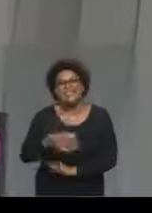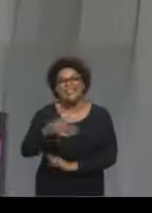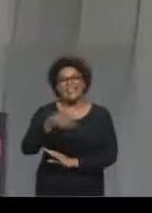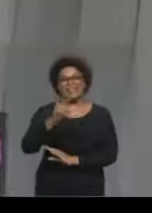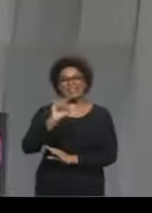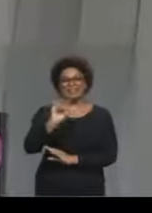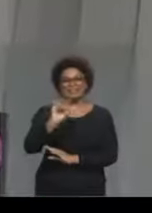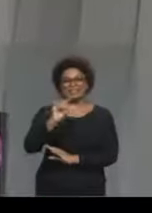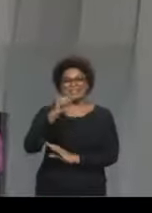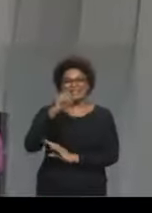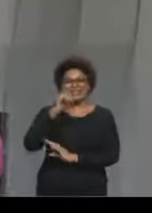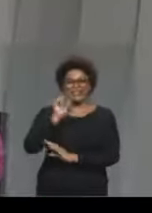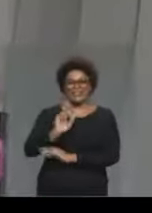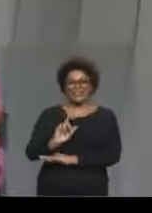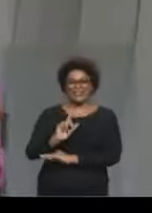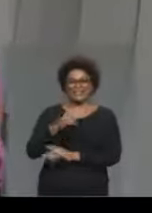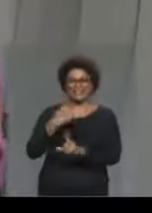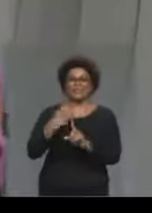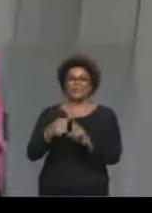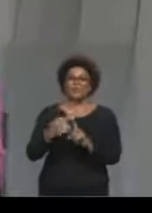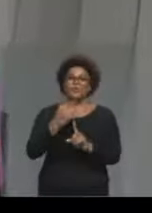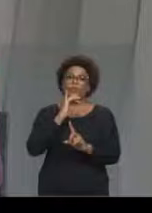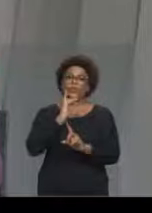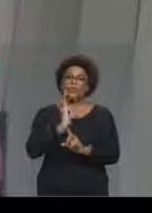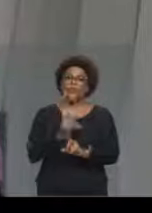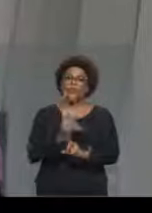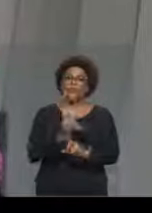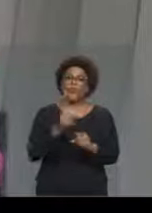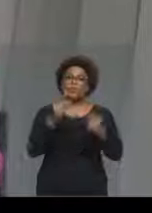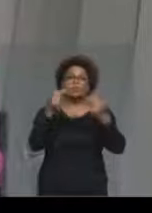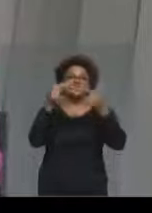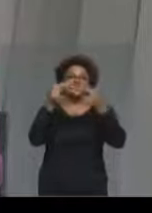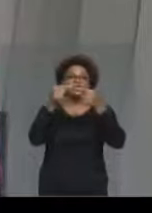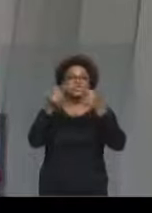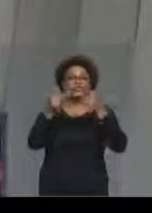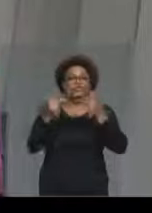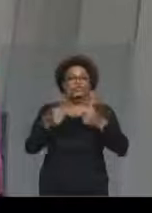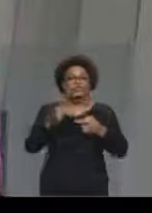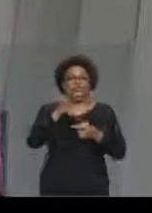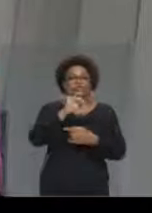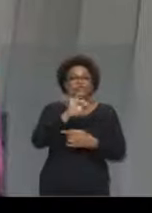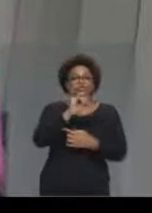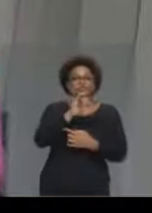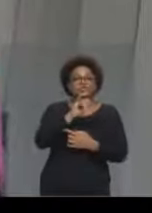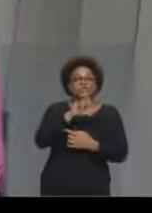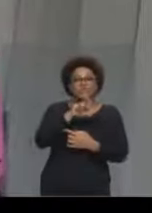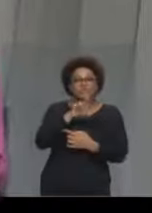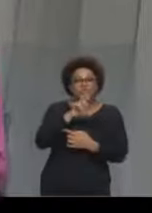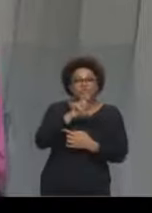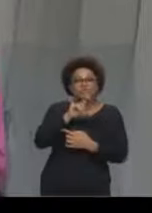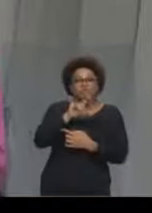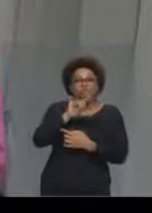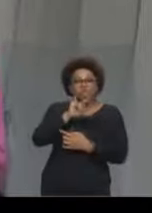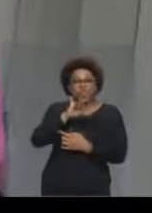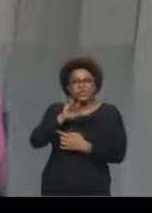falei, a tipologia é diferente de gênero. Então,